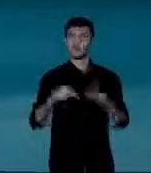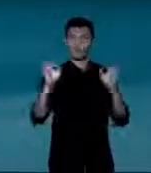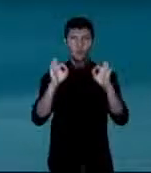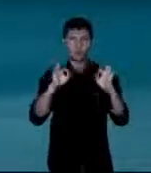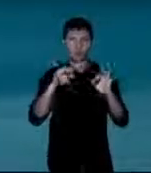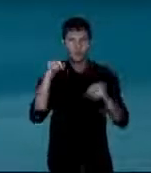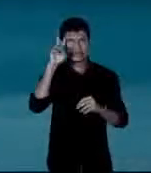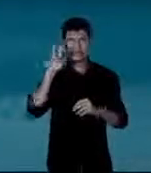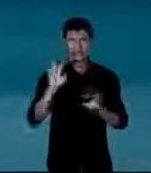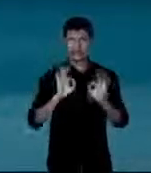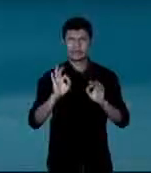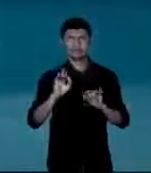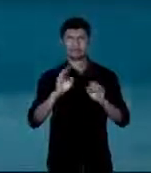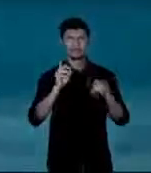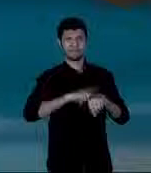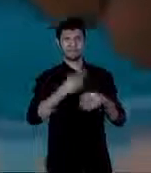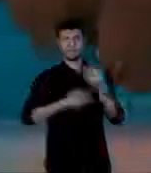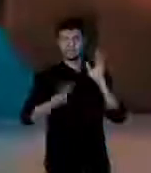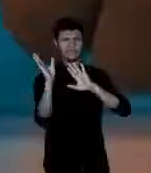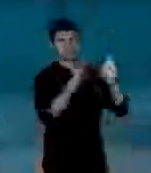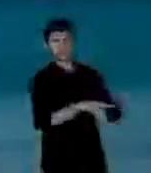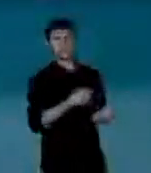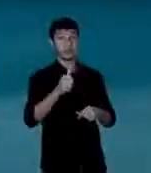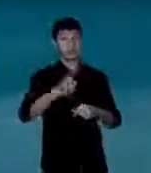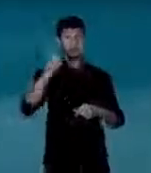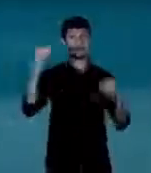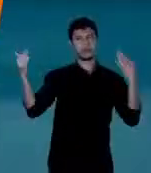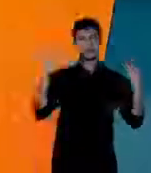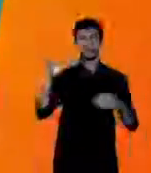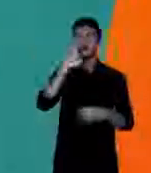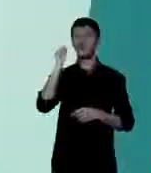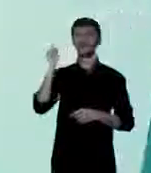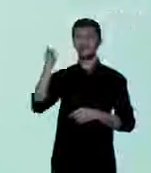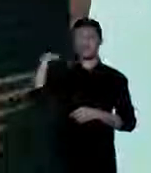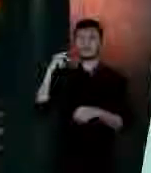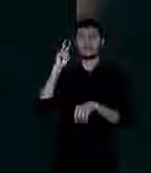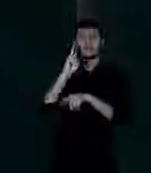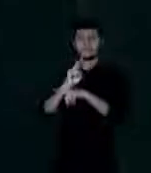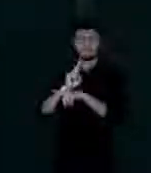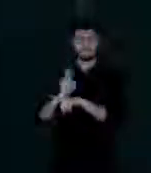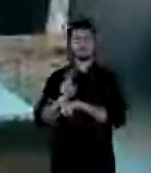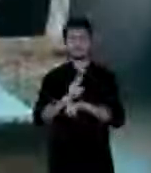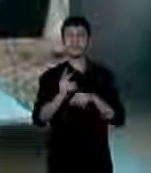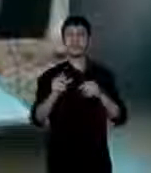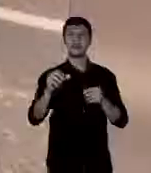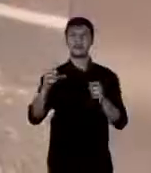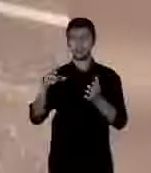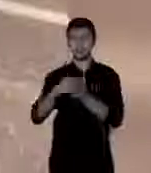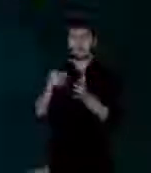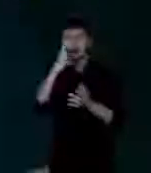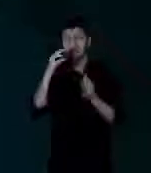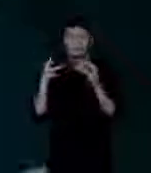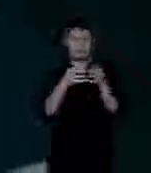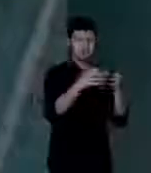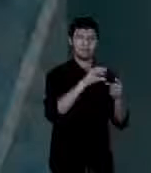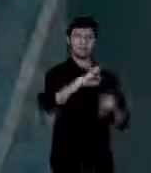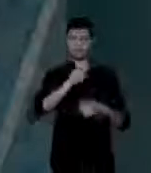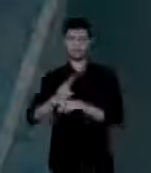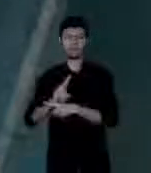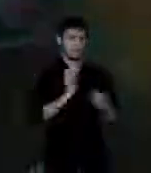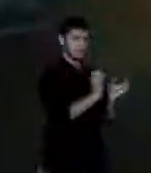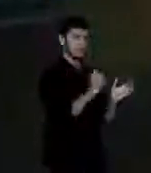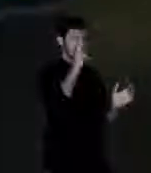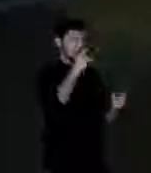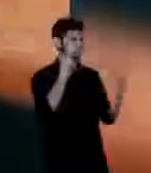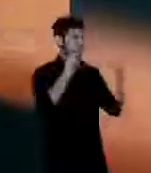Nada ainda, né? Para você não perder mais tempo, é melhor comparar. Vote em quem criou os Jeeps, enfrentou o crime com pulso firme e